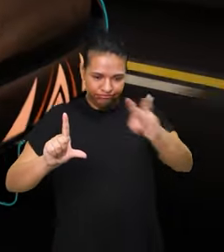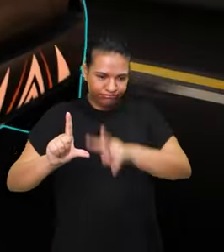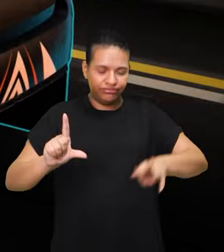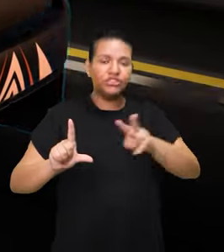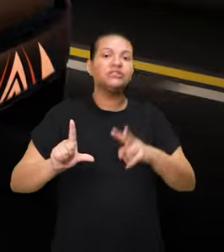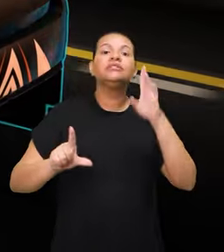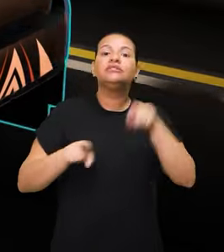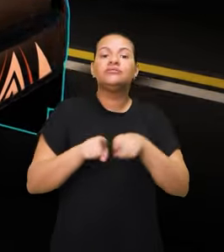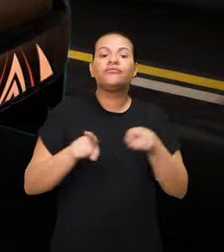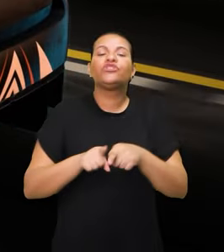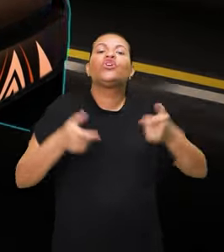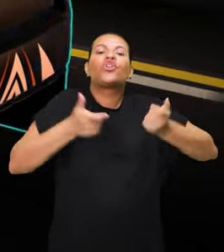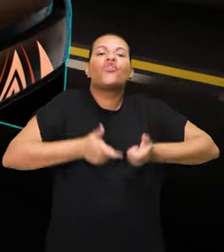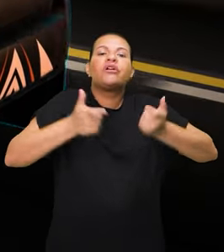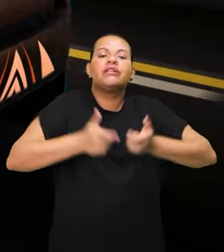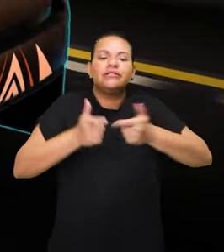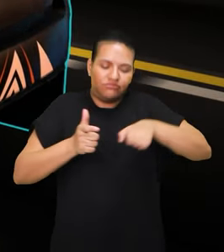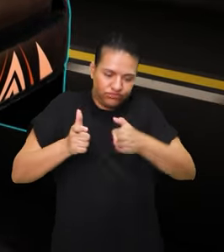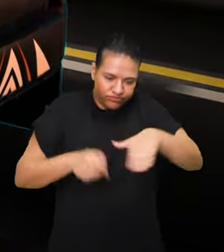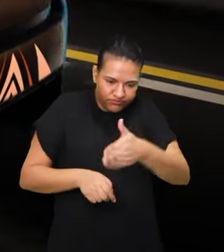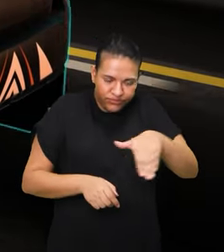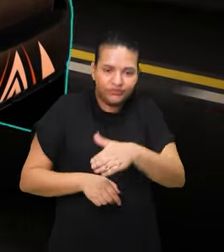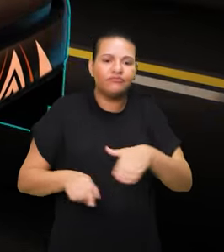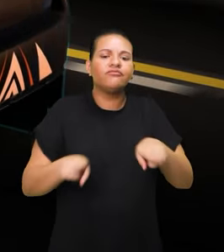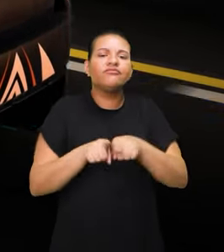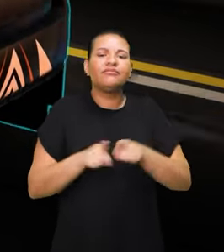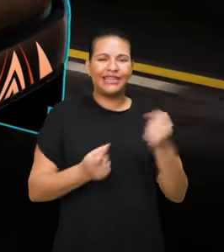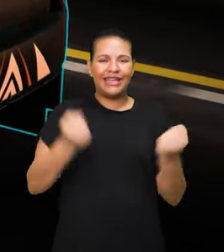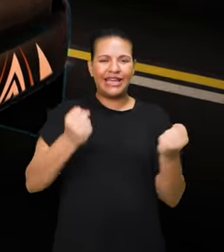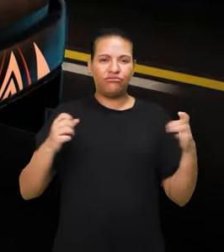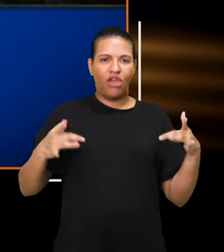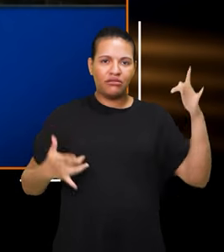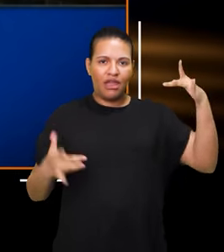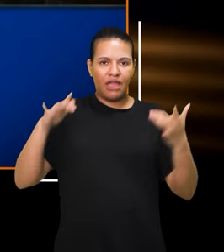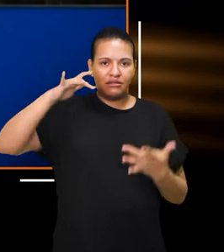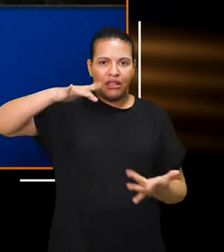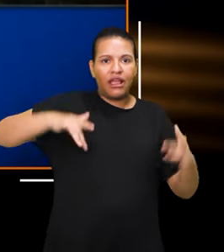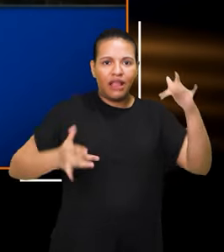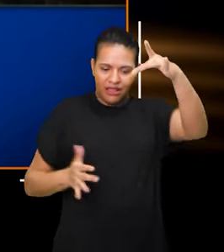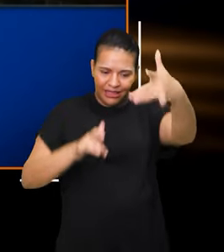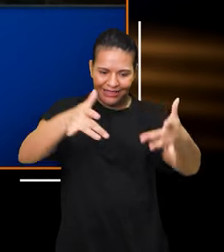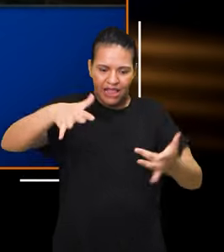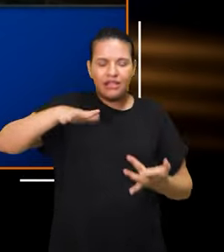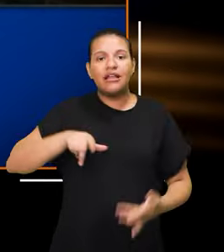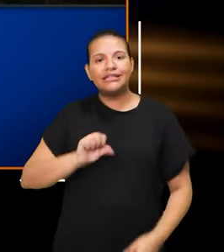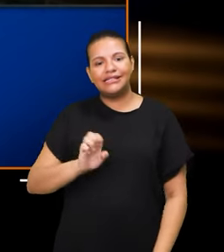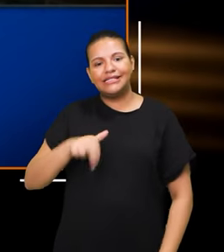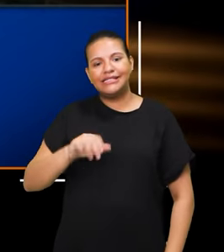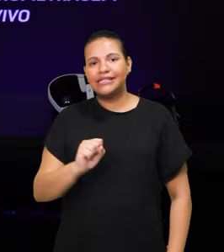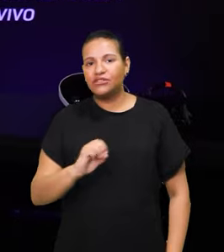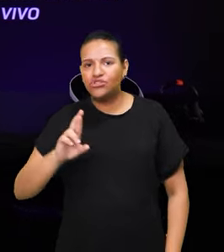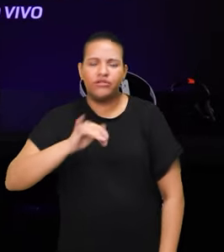uma conexão 5g com localização e o carro cheio de sensores tudo que tá acontecendo no carro desde